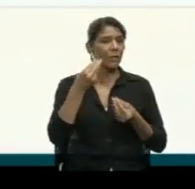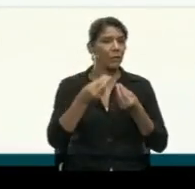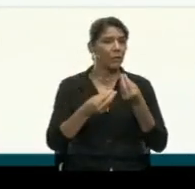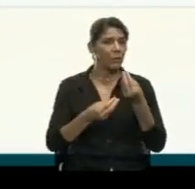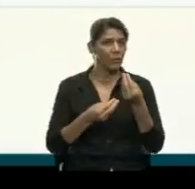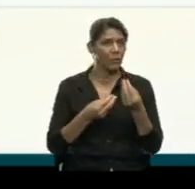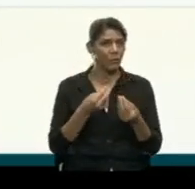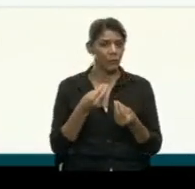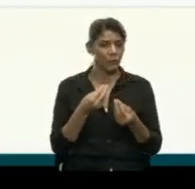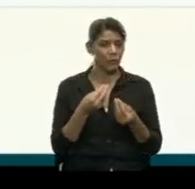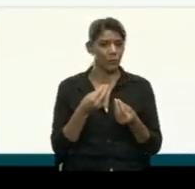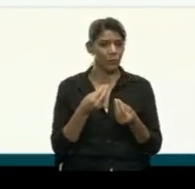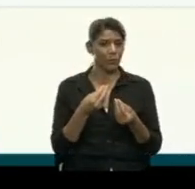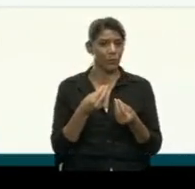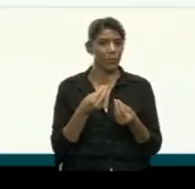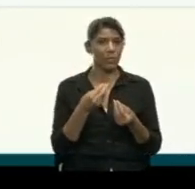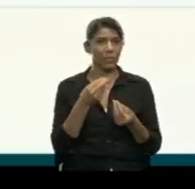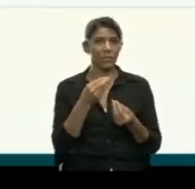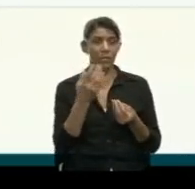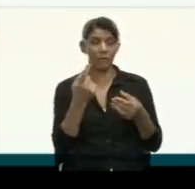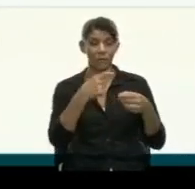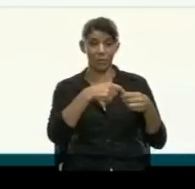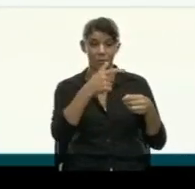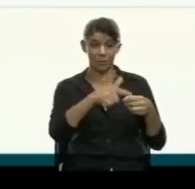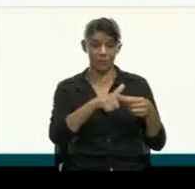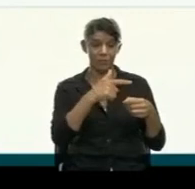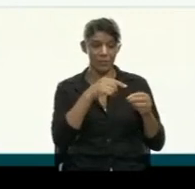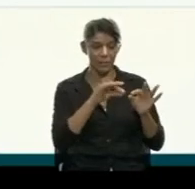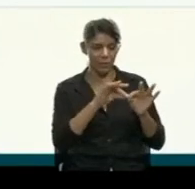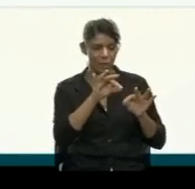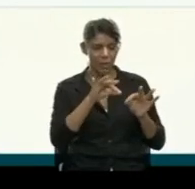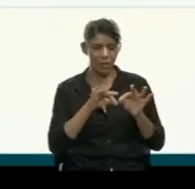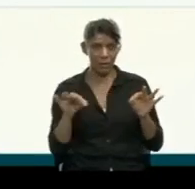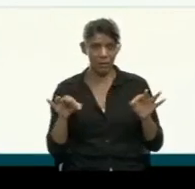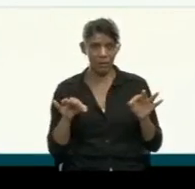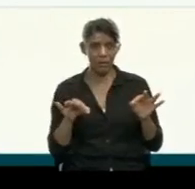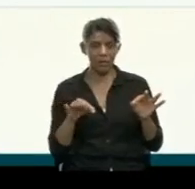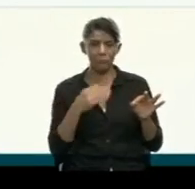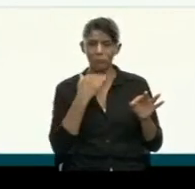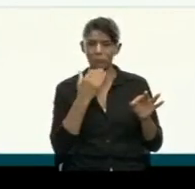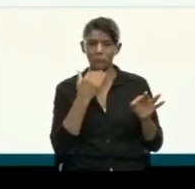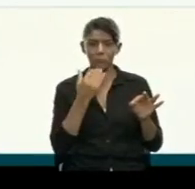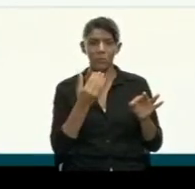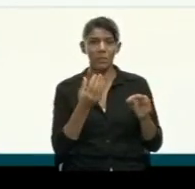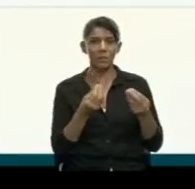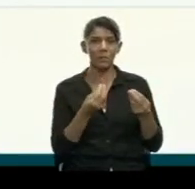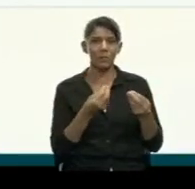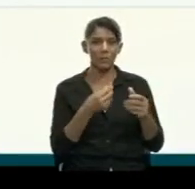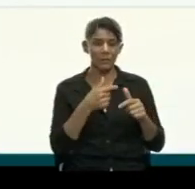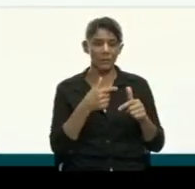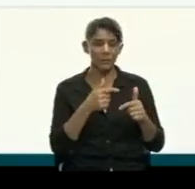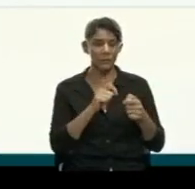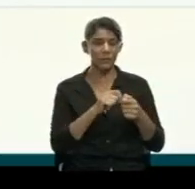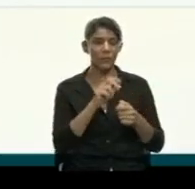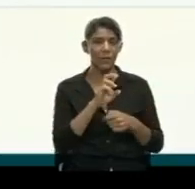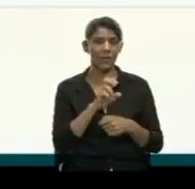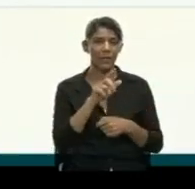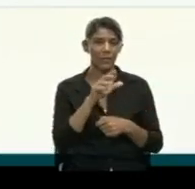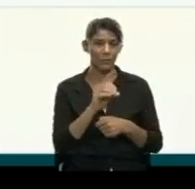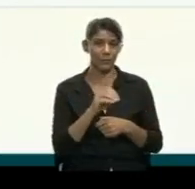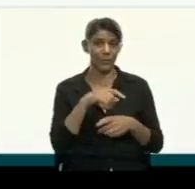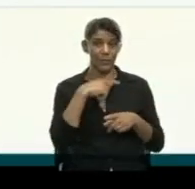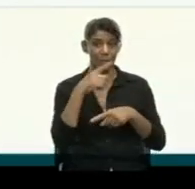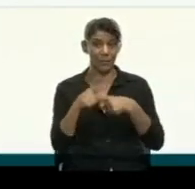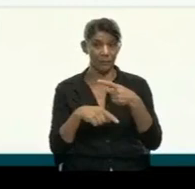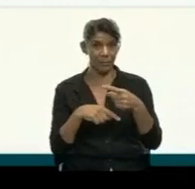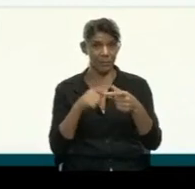a nossa... Então, ó, só retomando, a gente fez os cantos da obra, então a gente não trabalhou com os eixos, tá? E depois que a